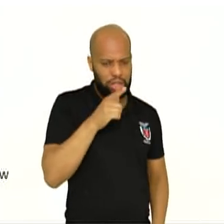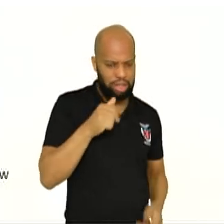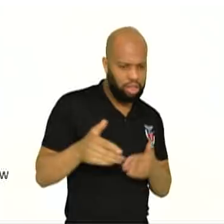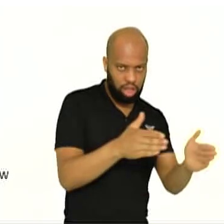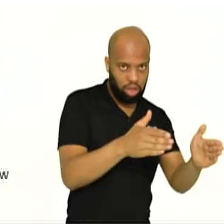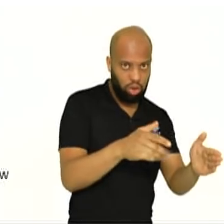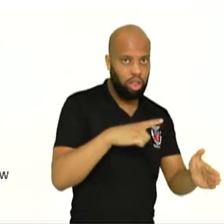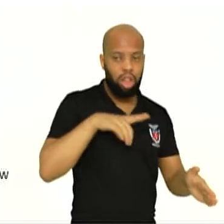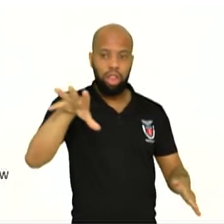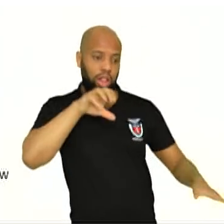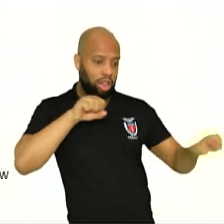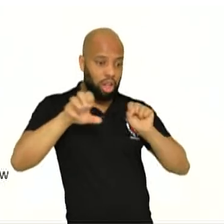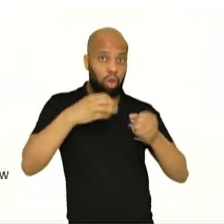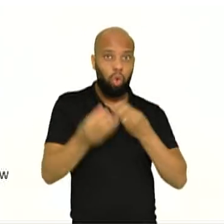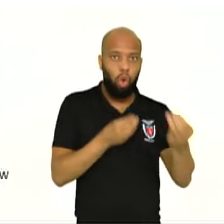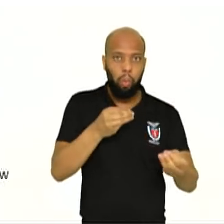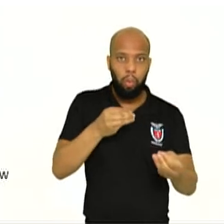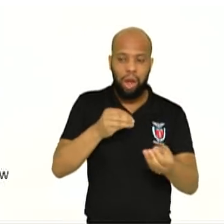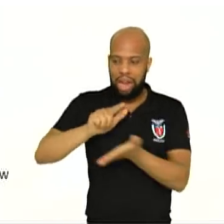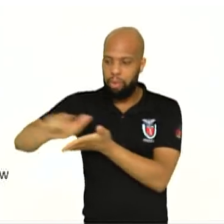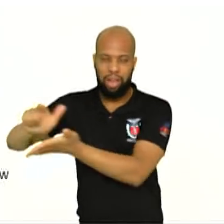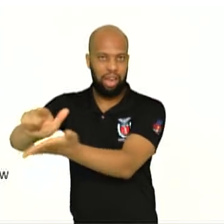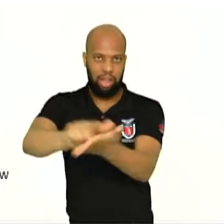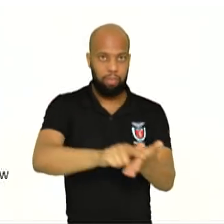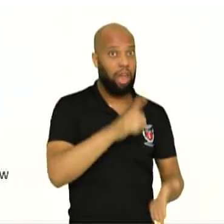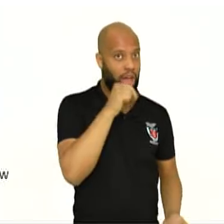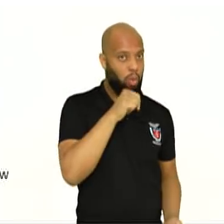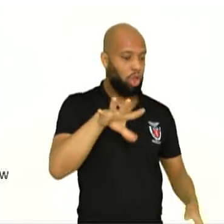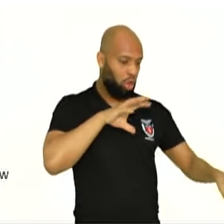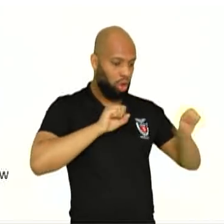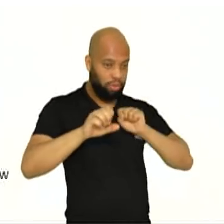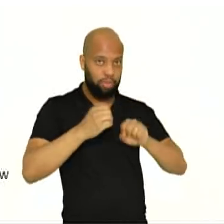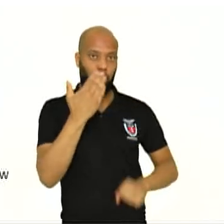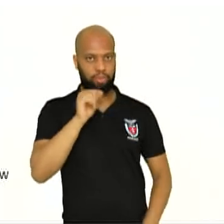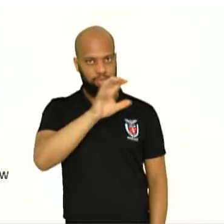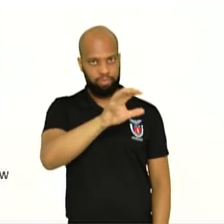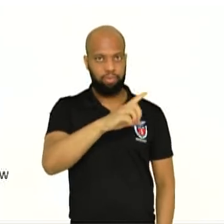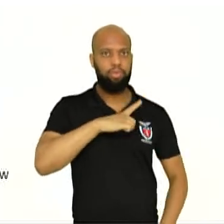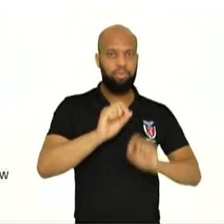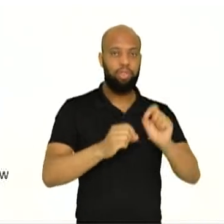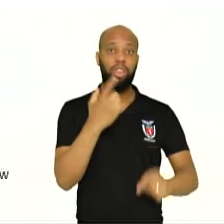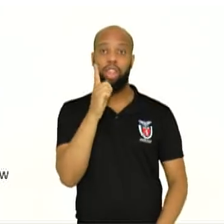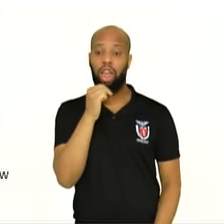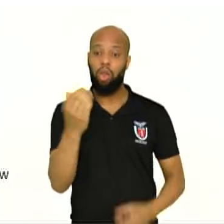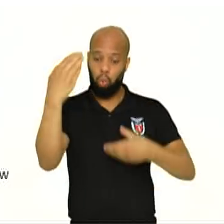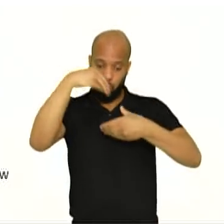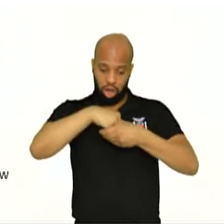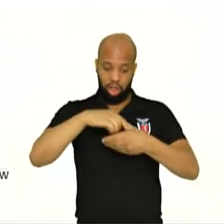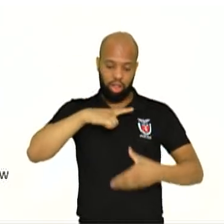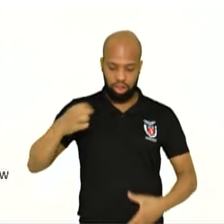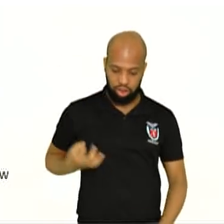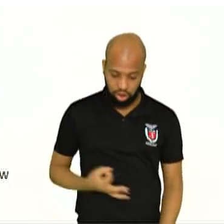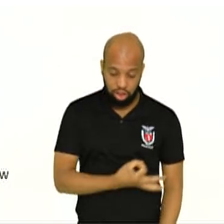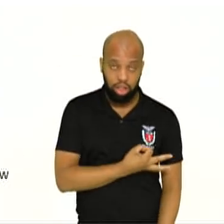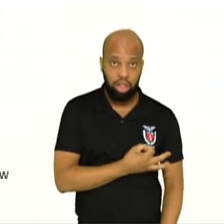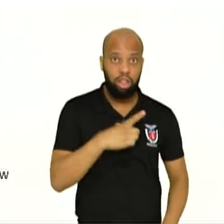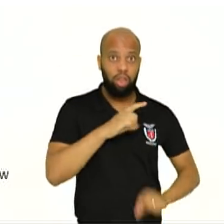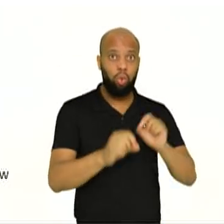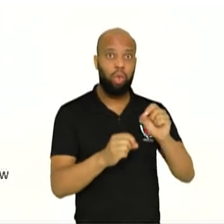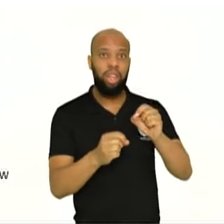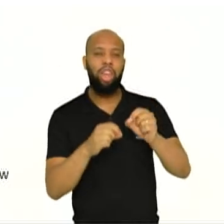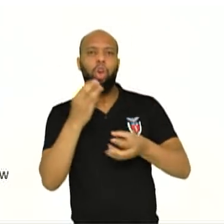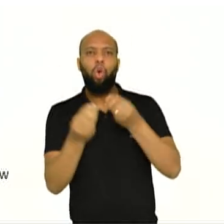alimentando-se por filtração. A água nesses seres entra pelos poros presentes no seu corpo e sai em